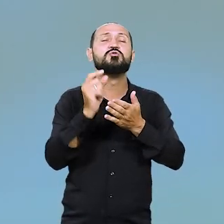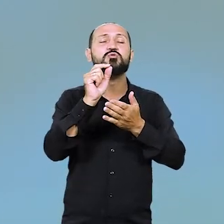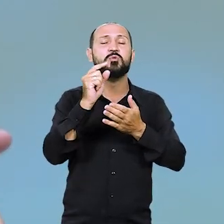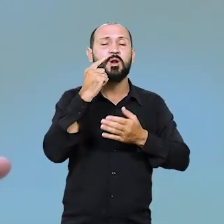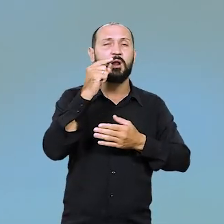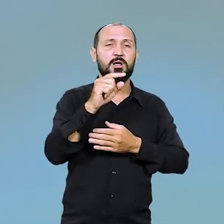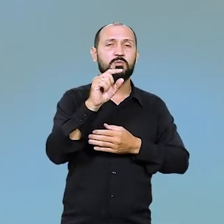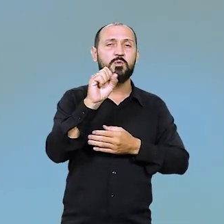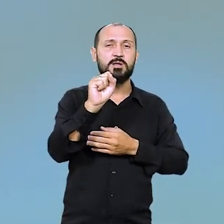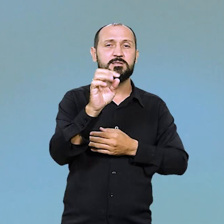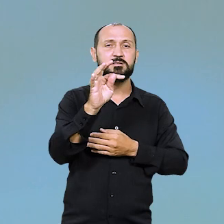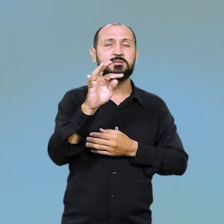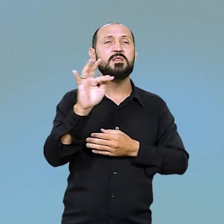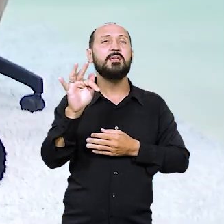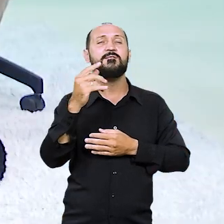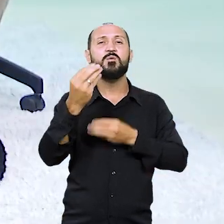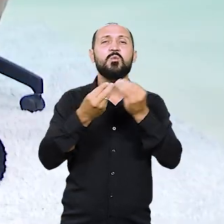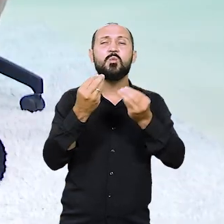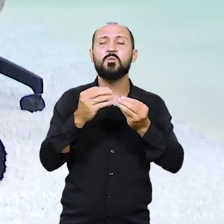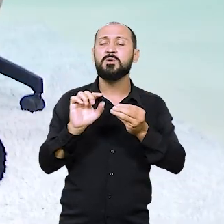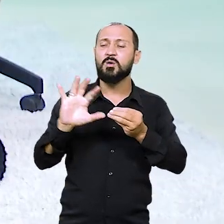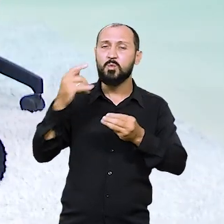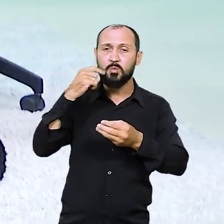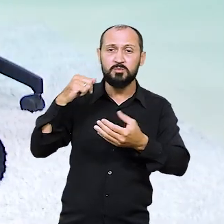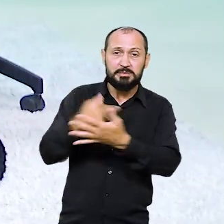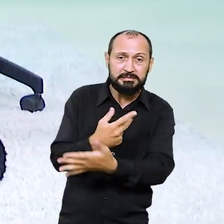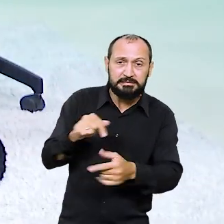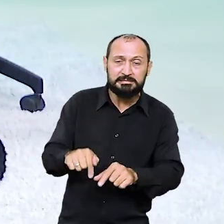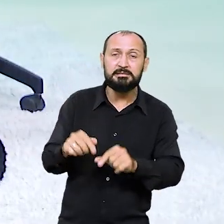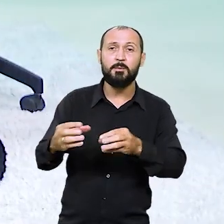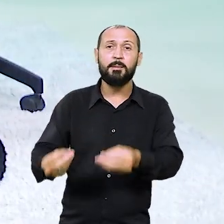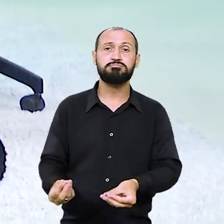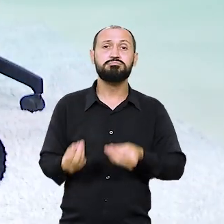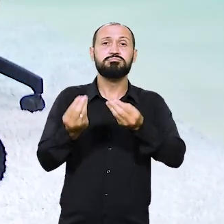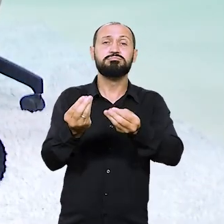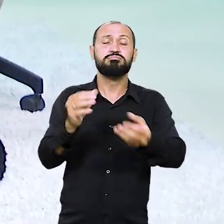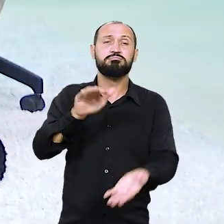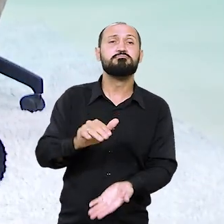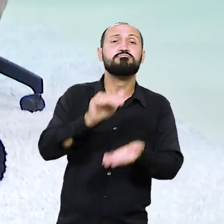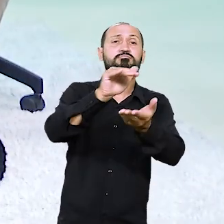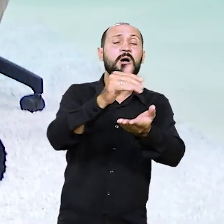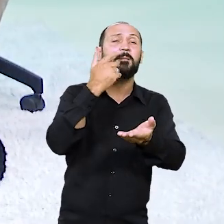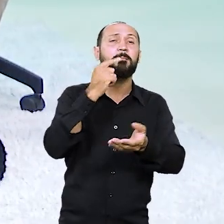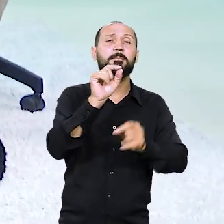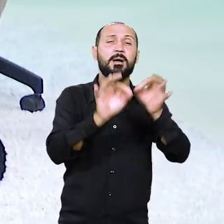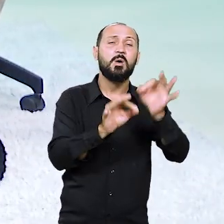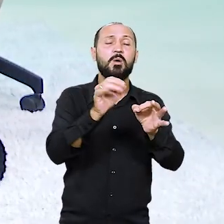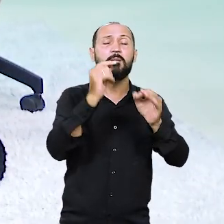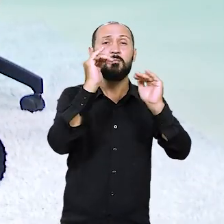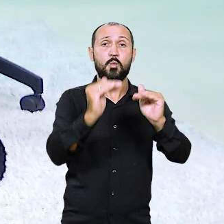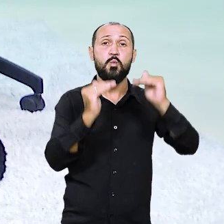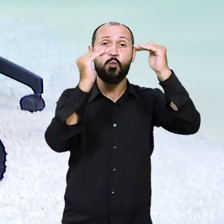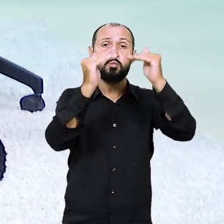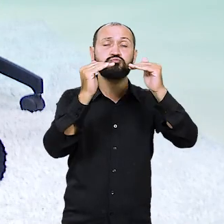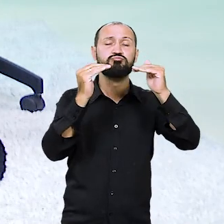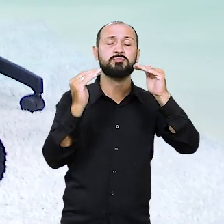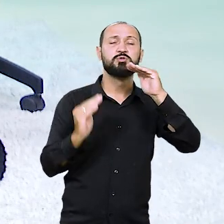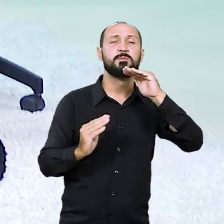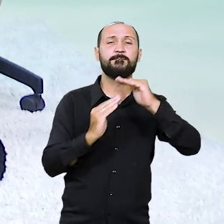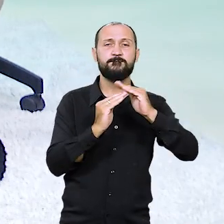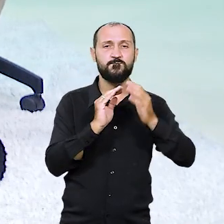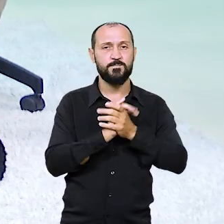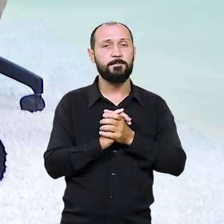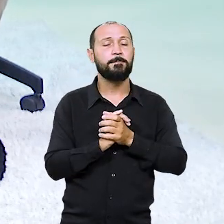começar, comentando esse caso, a gente tem que explicar como que ele chegou no STF, né? Qual foi o caso concreto que levou essa discussão